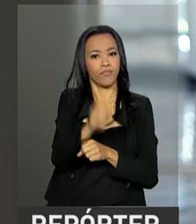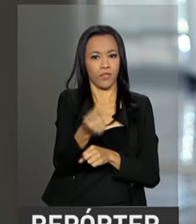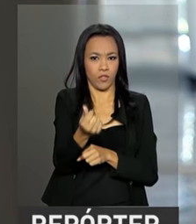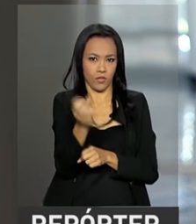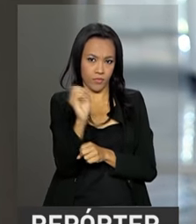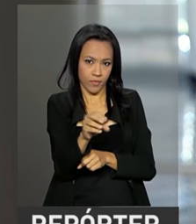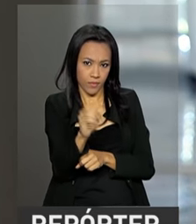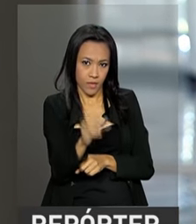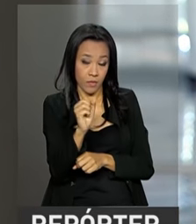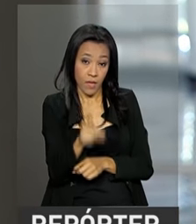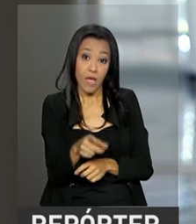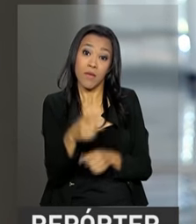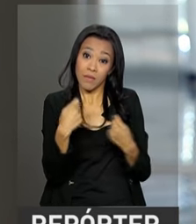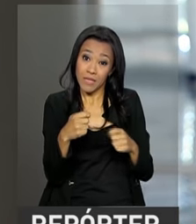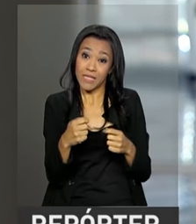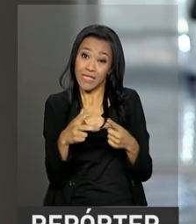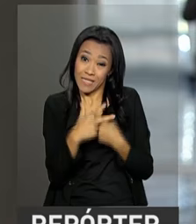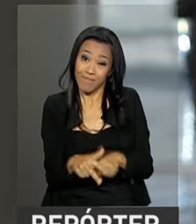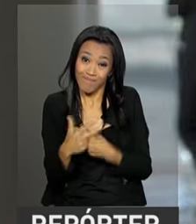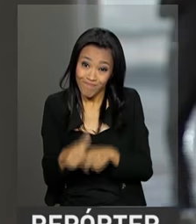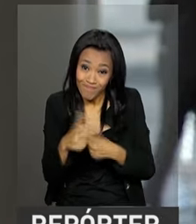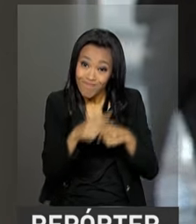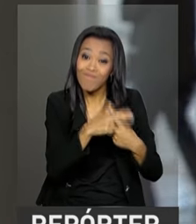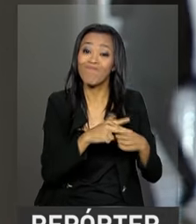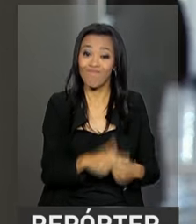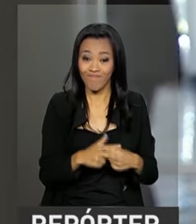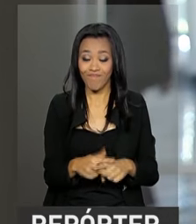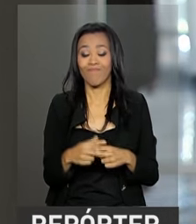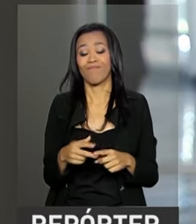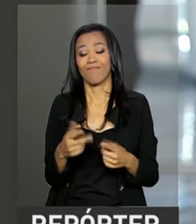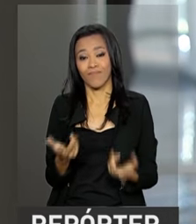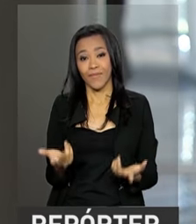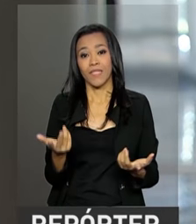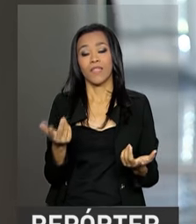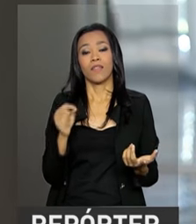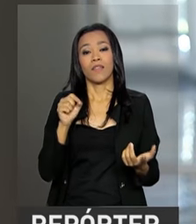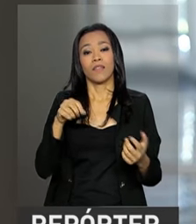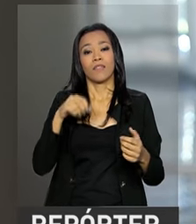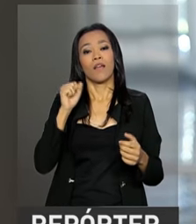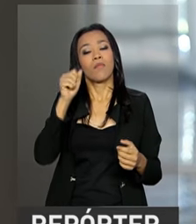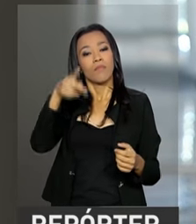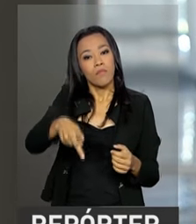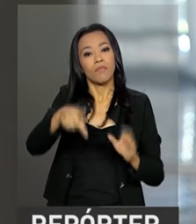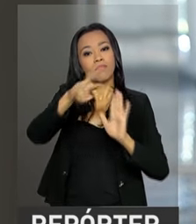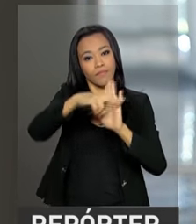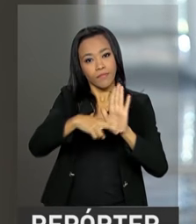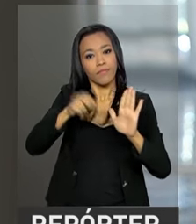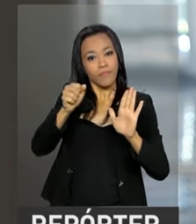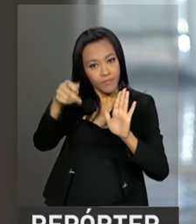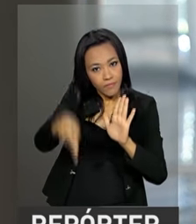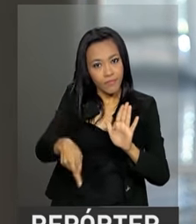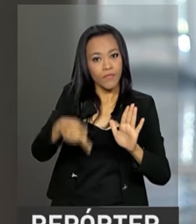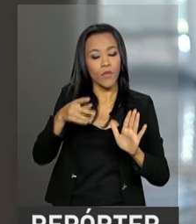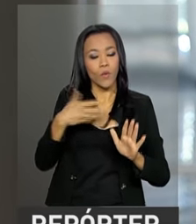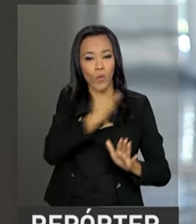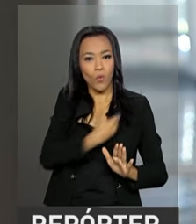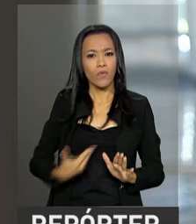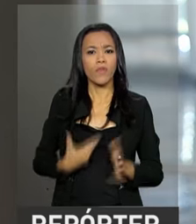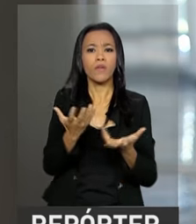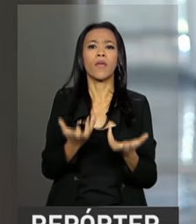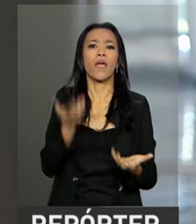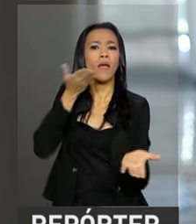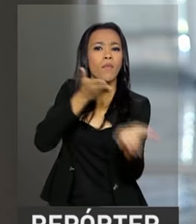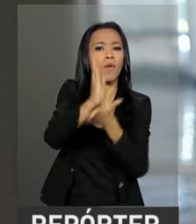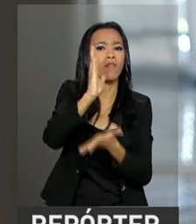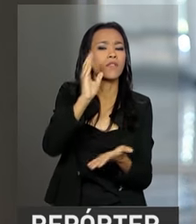necessidade de se reformar a previdência de se fazer uma reforma da previdência ele disse que o governo busca a aprovação